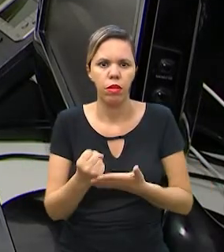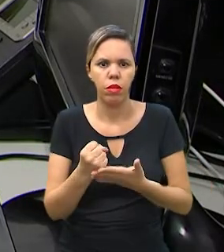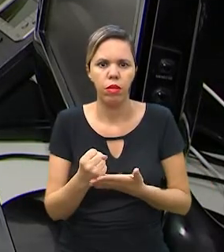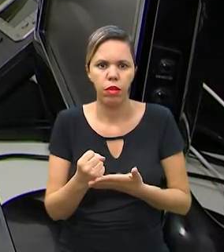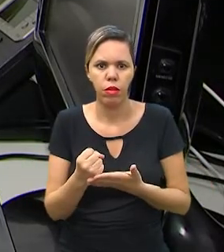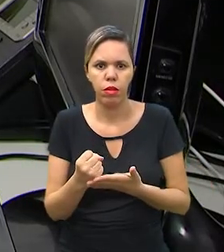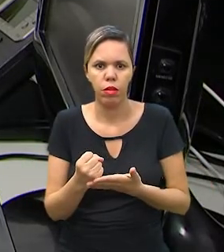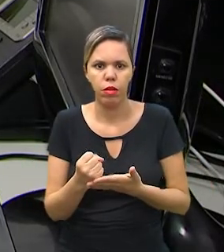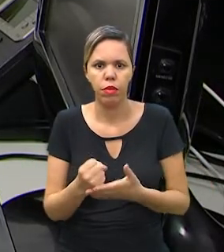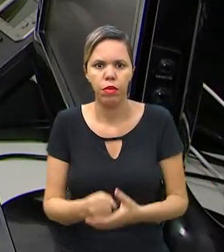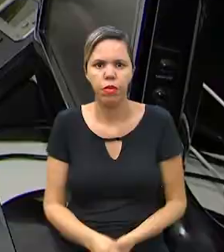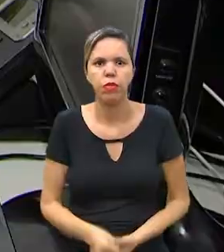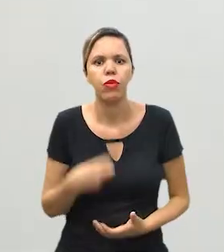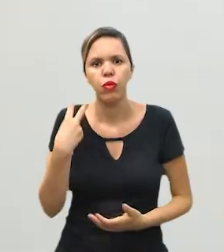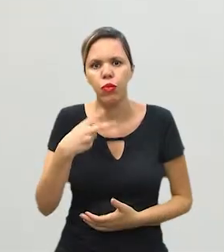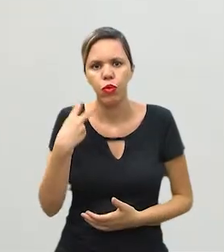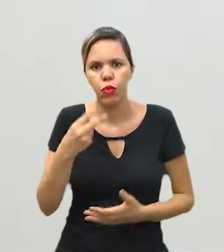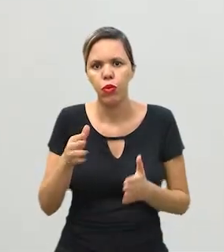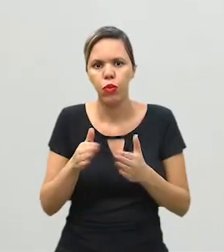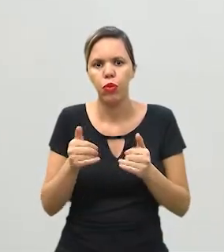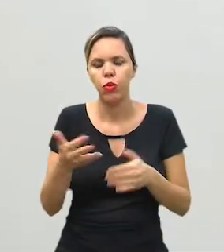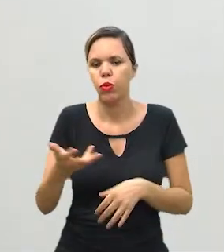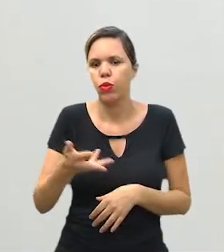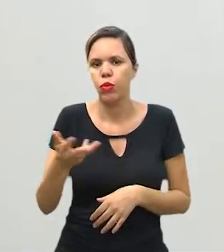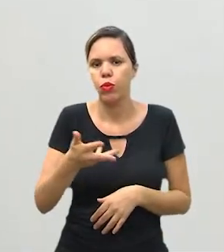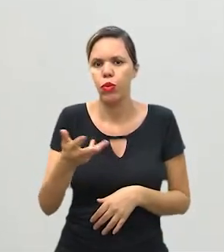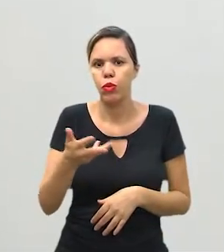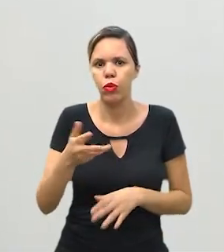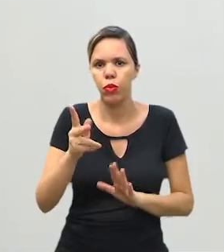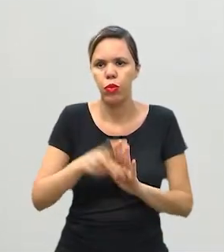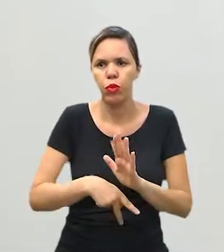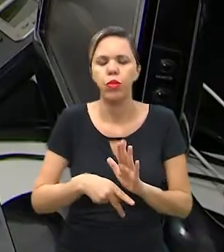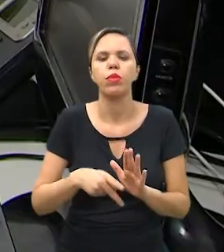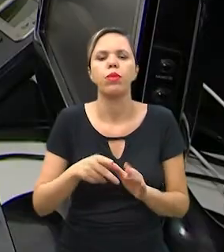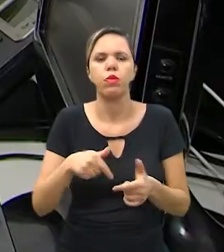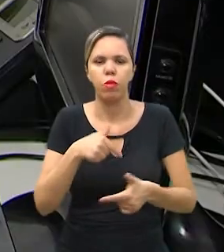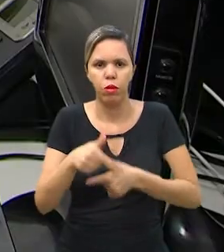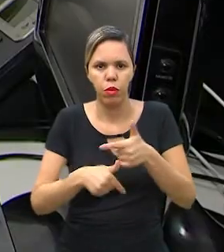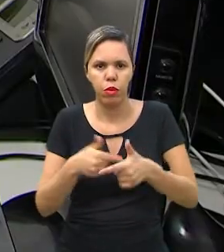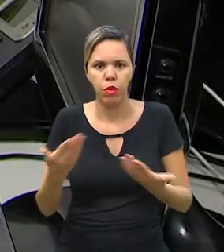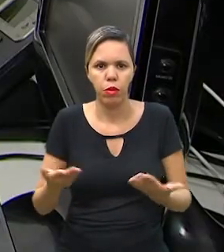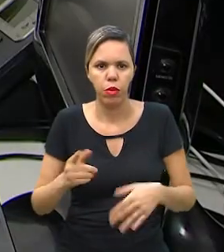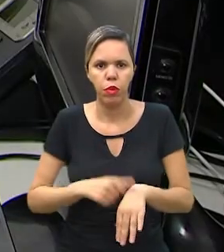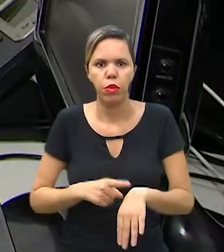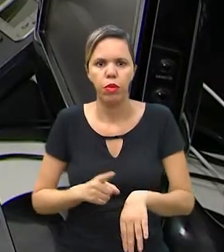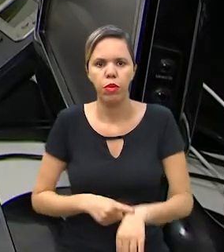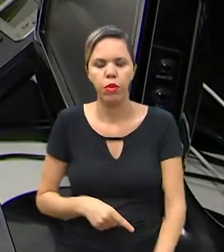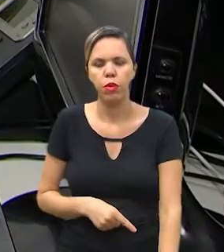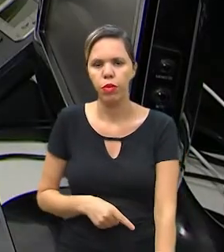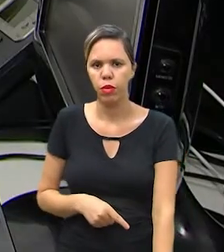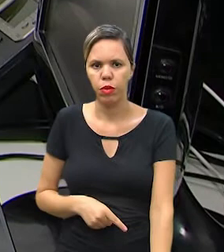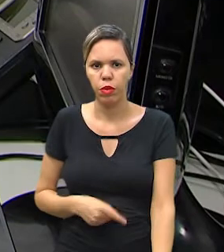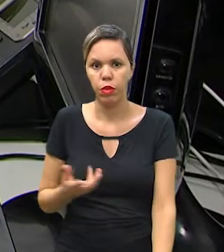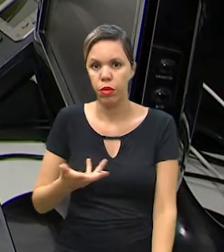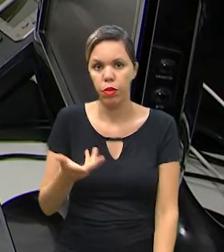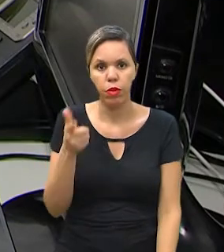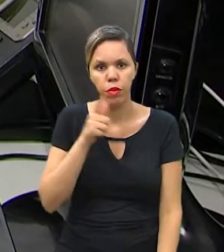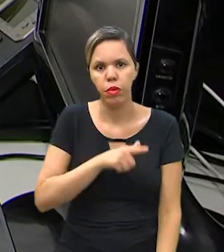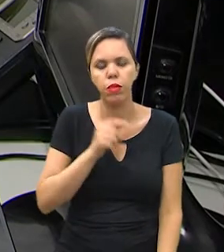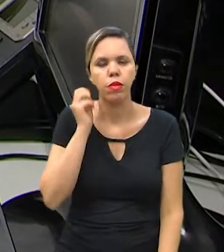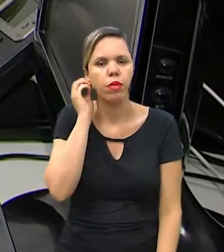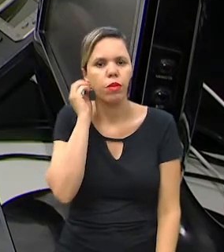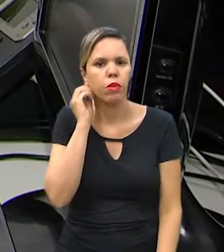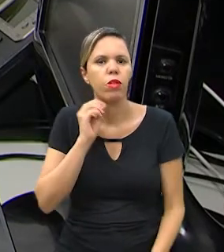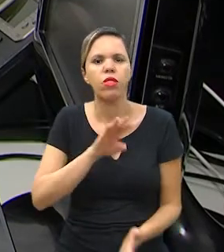pode colaborar com e o vereador pede agilidade no processo nós estamos no momento que a palavra é